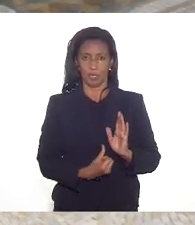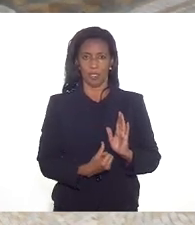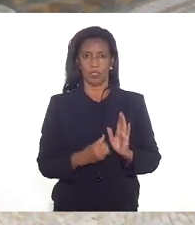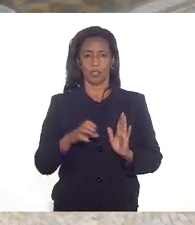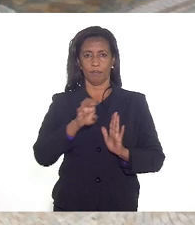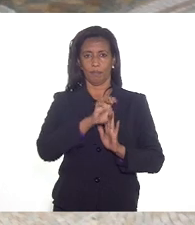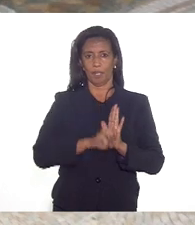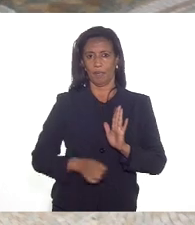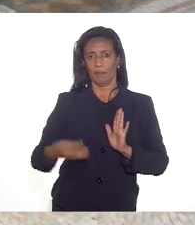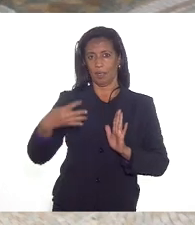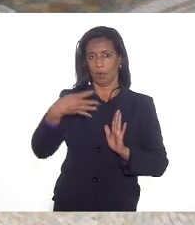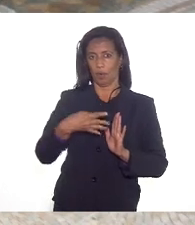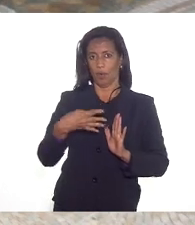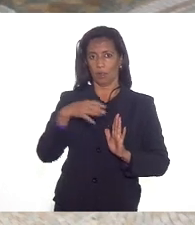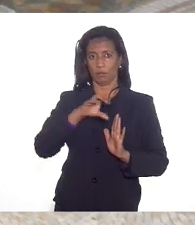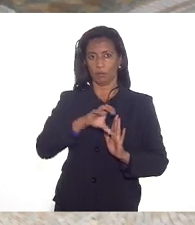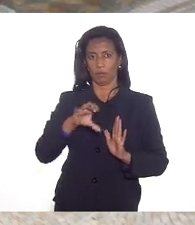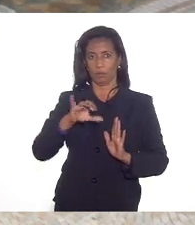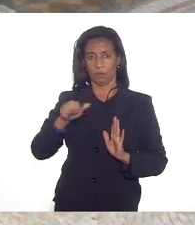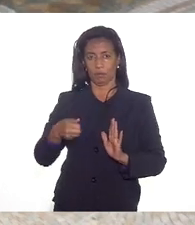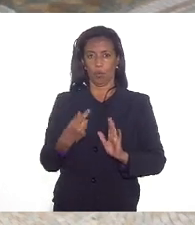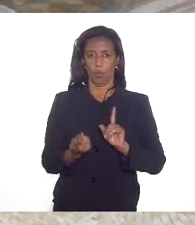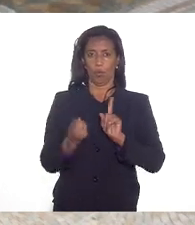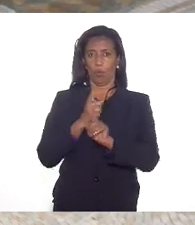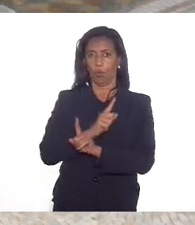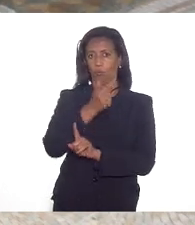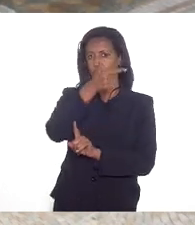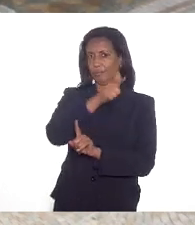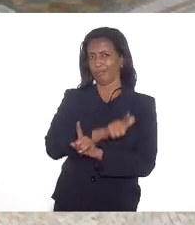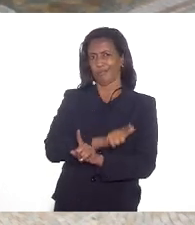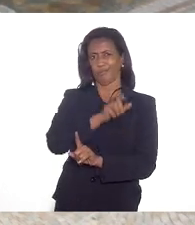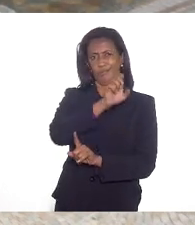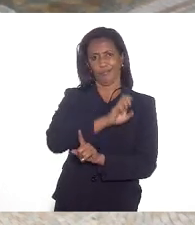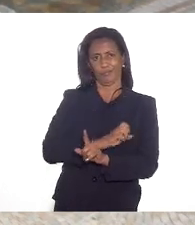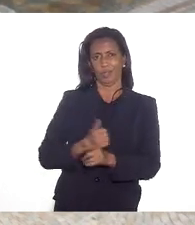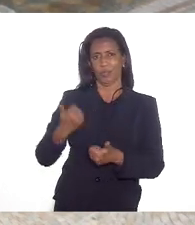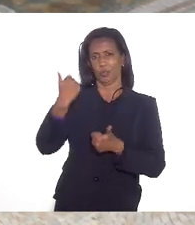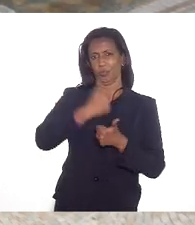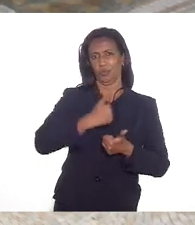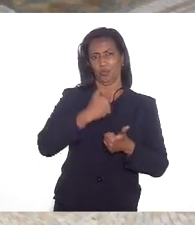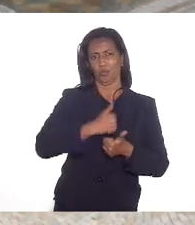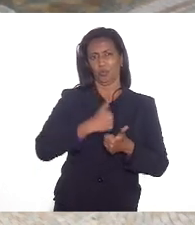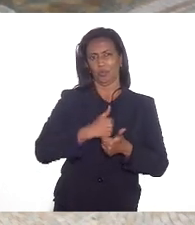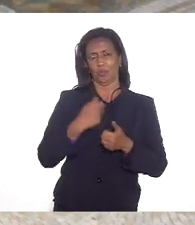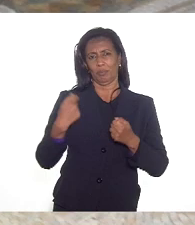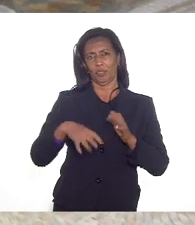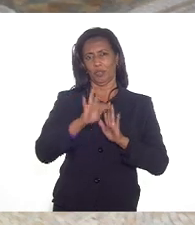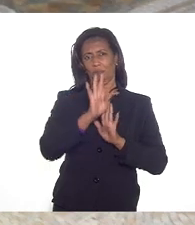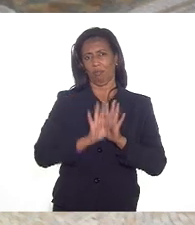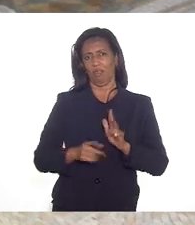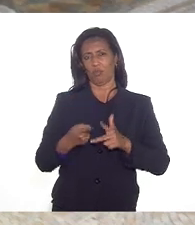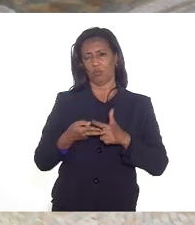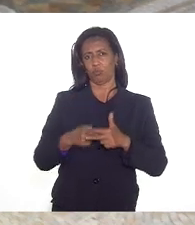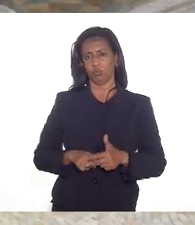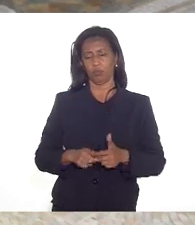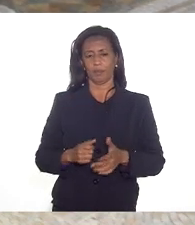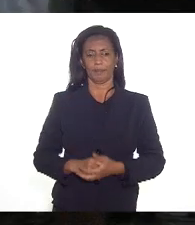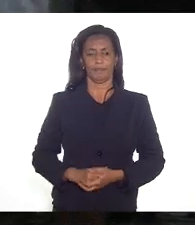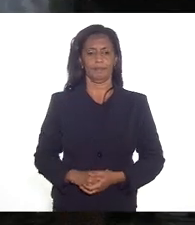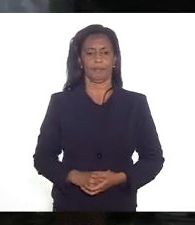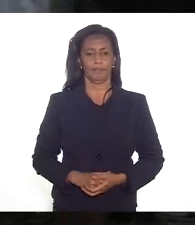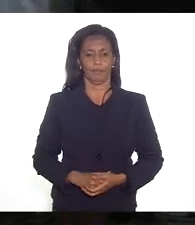elemento da quatro da ccj contrário as demais emendas concluindo o substitutivo pedindo forma que nós redação